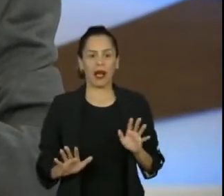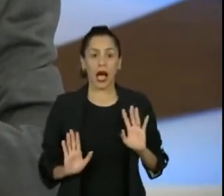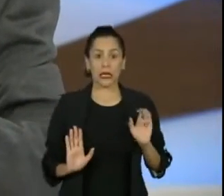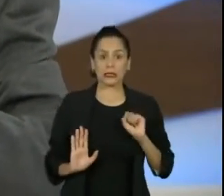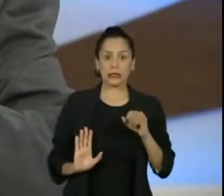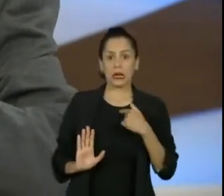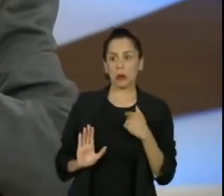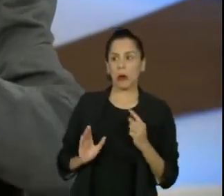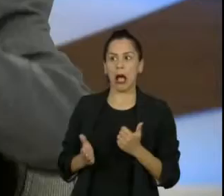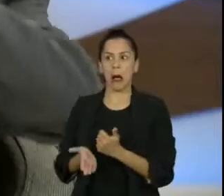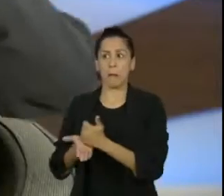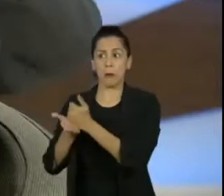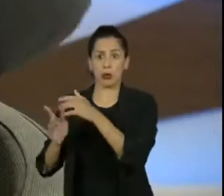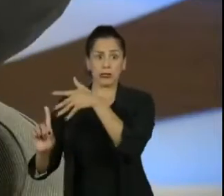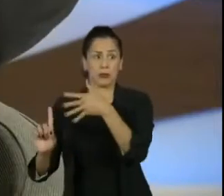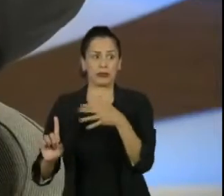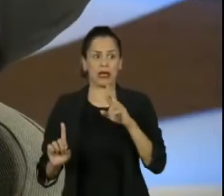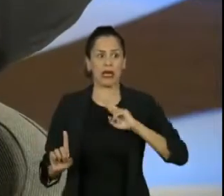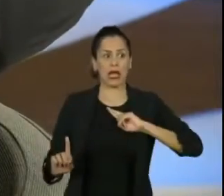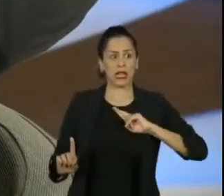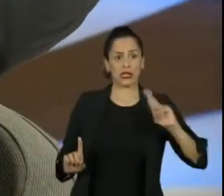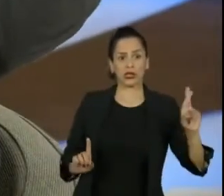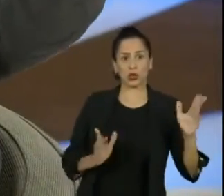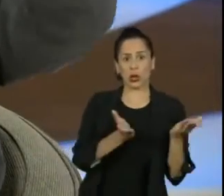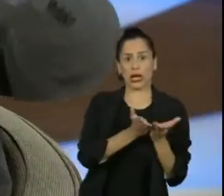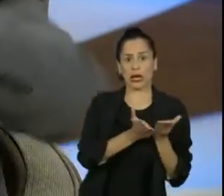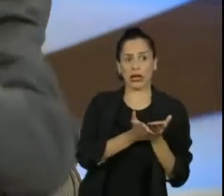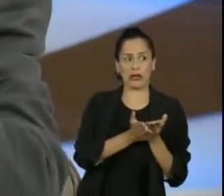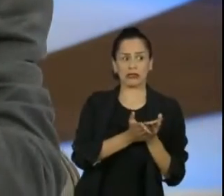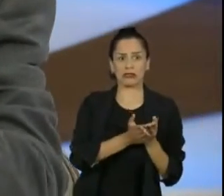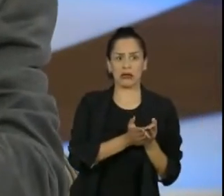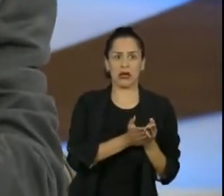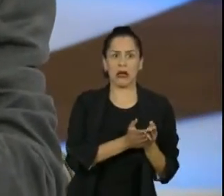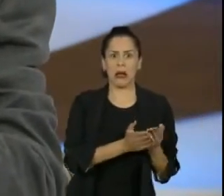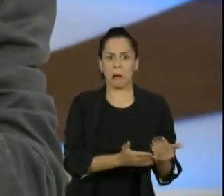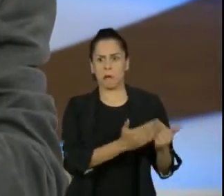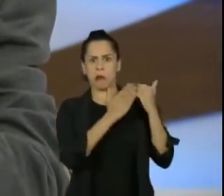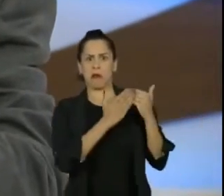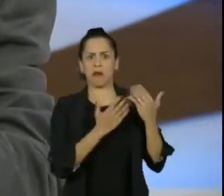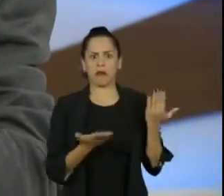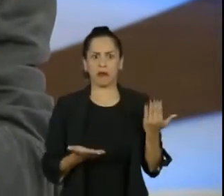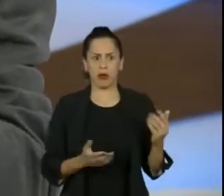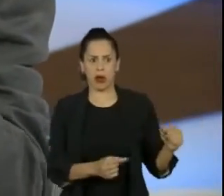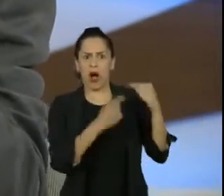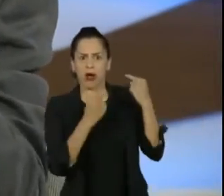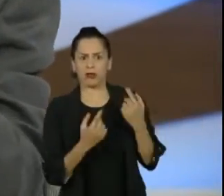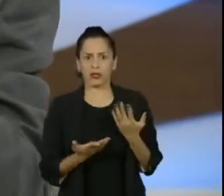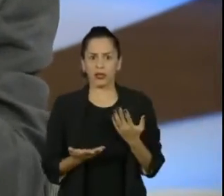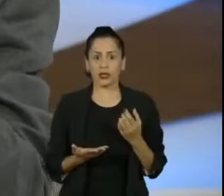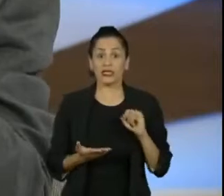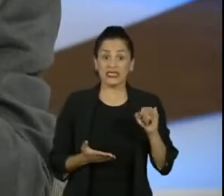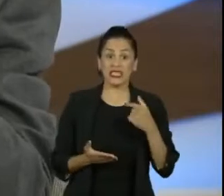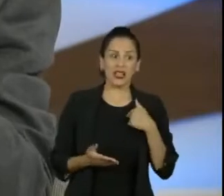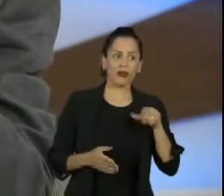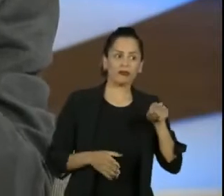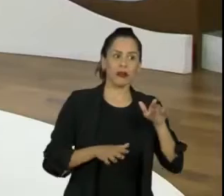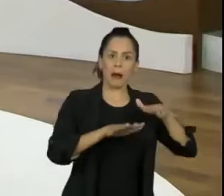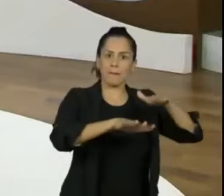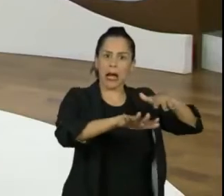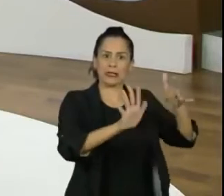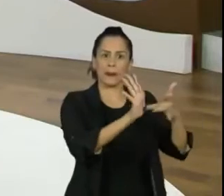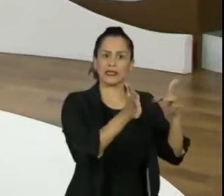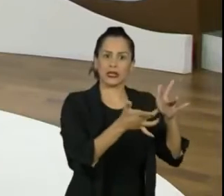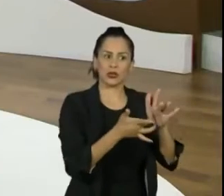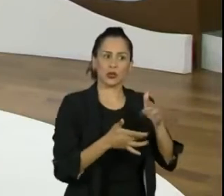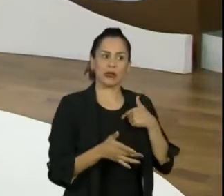odiar. Quando você vai na marcha para Jesus, os gays vão te odiar. Então, eu passo